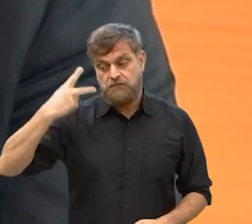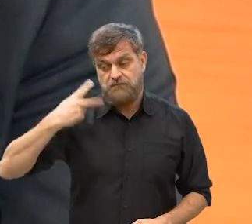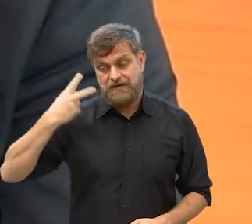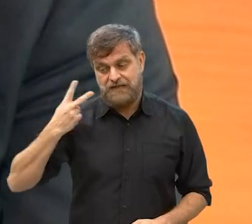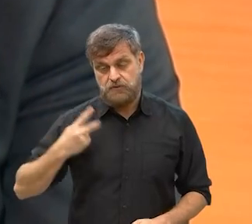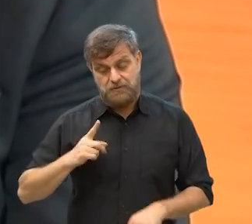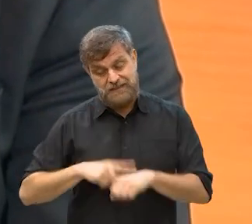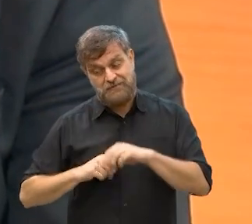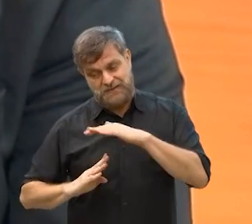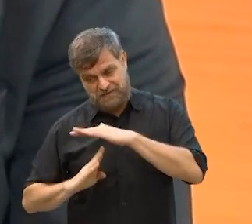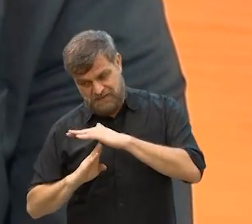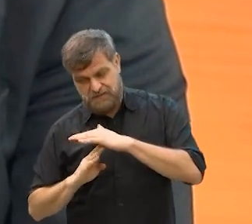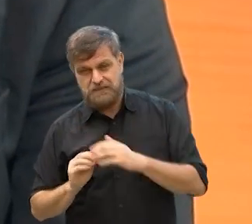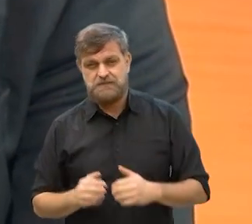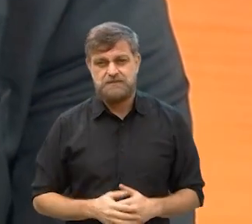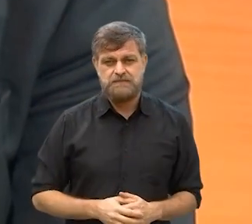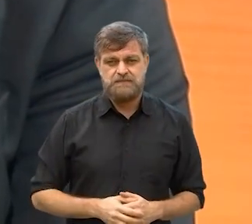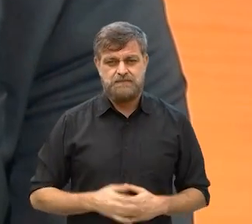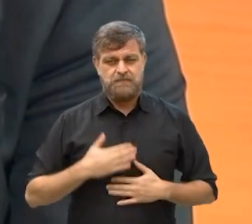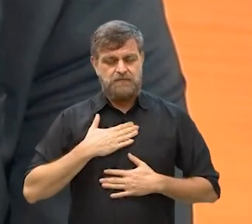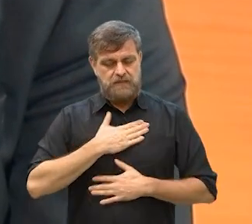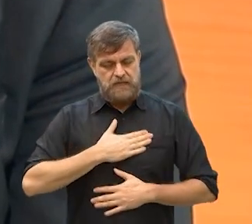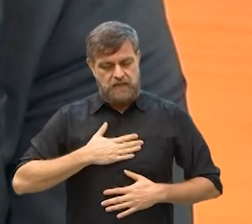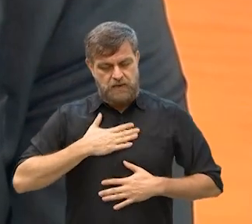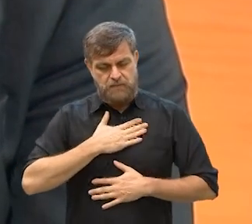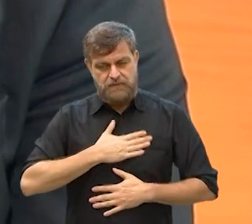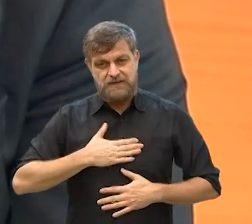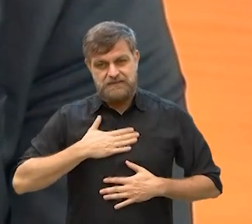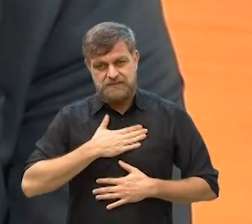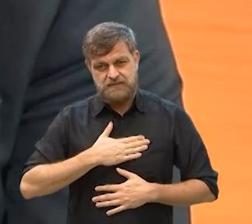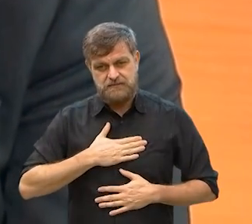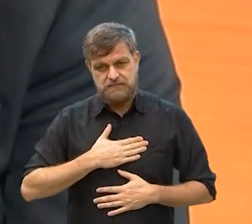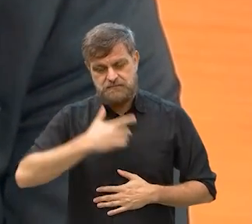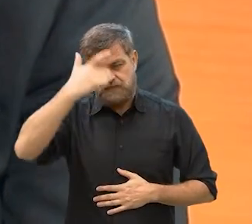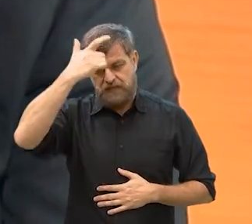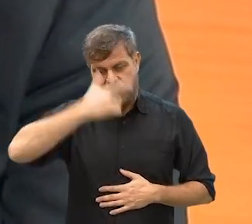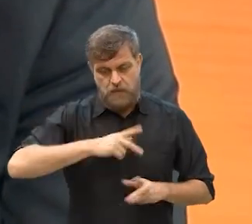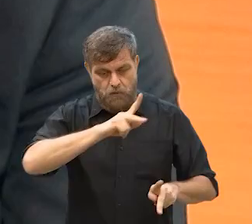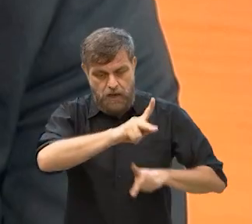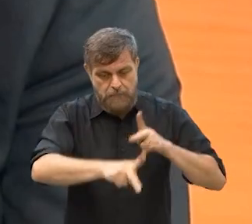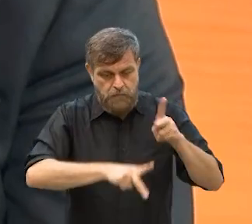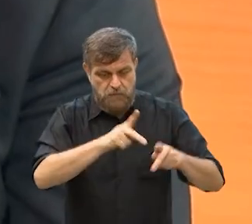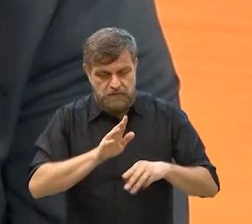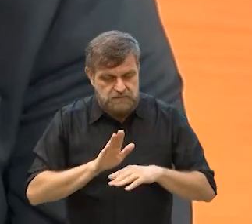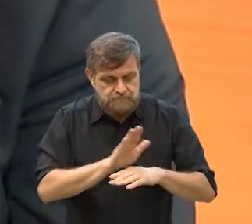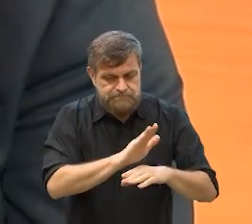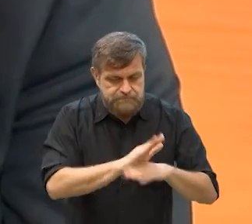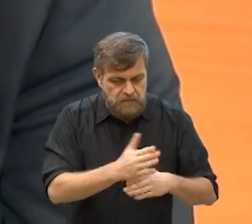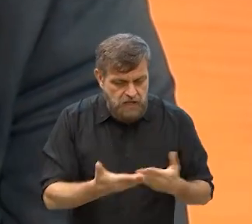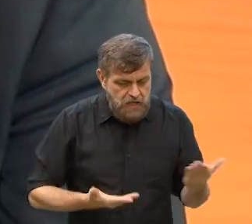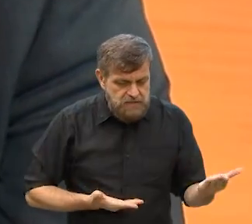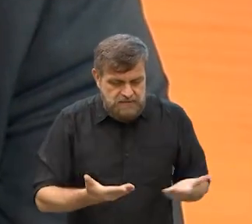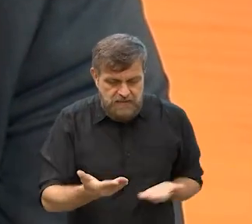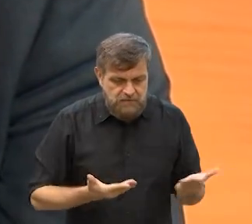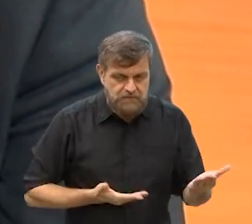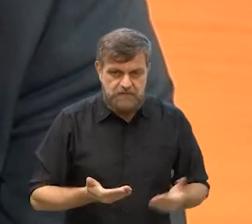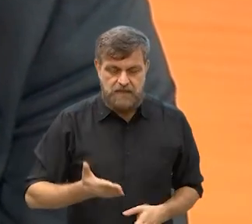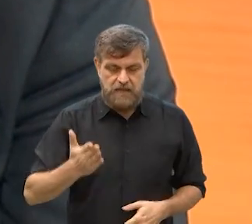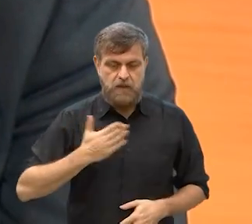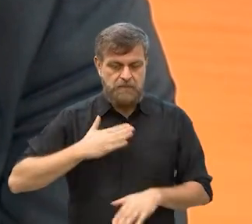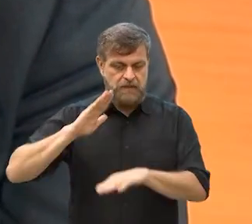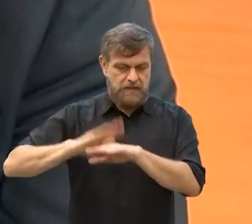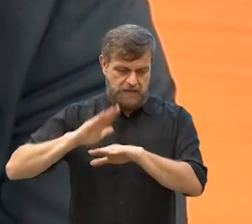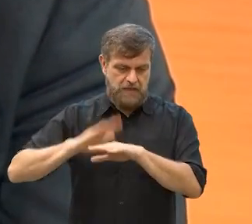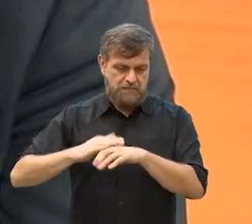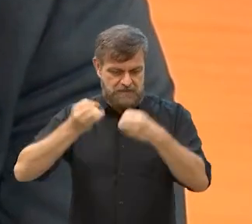sou, né? E é um prazer poder servir a população, poder falar um pouquinho do nosso